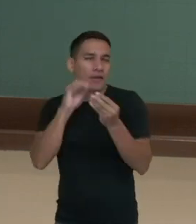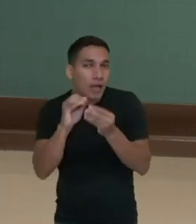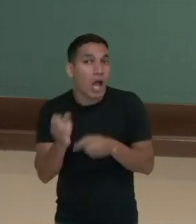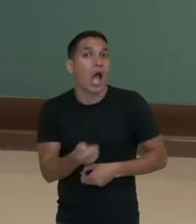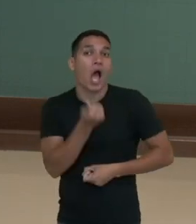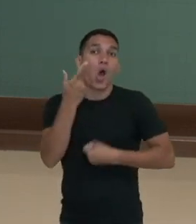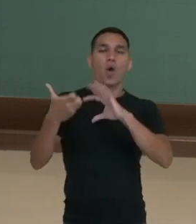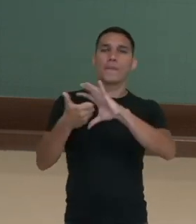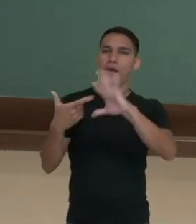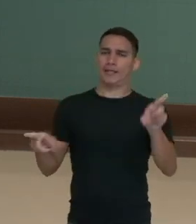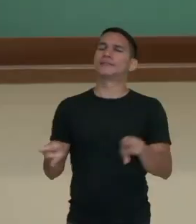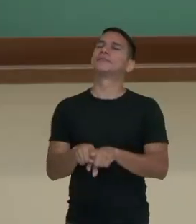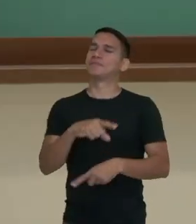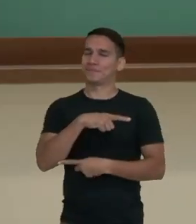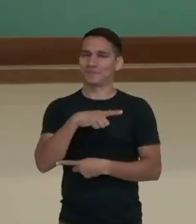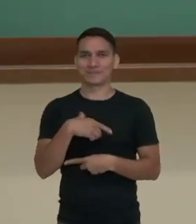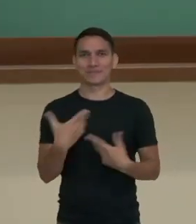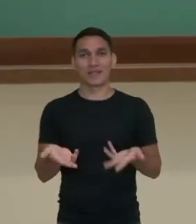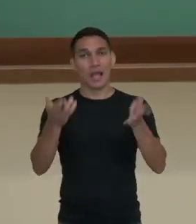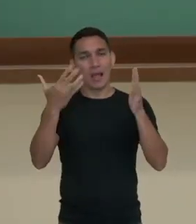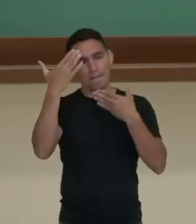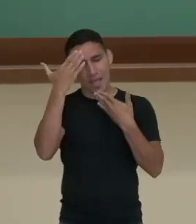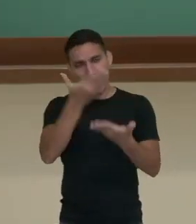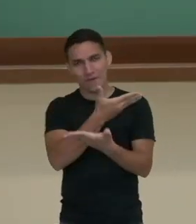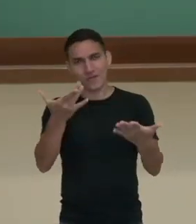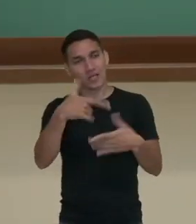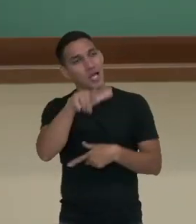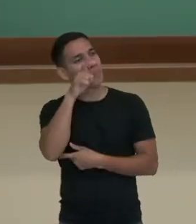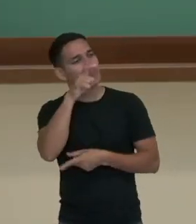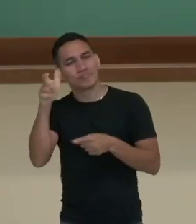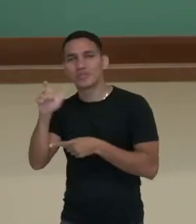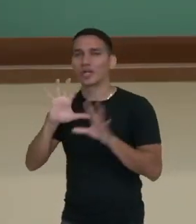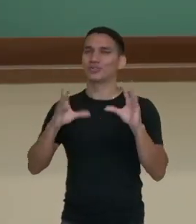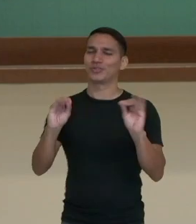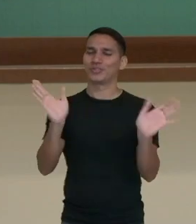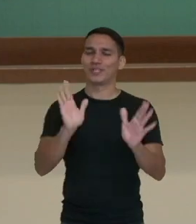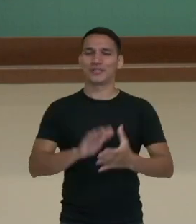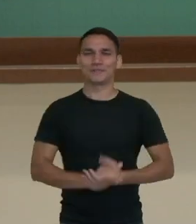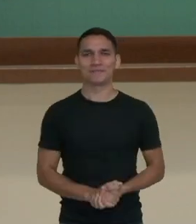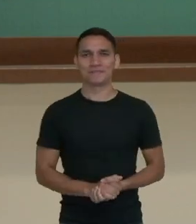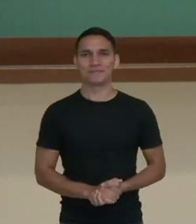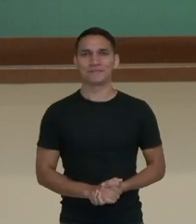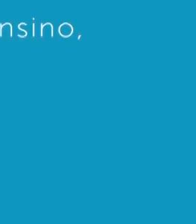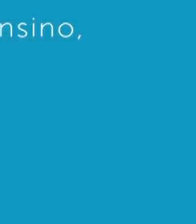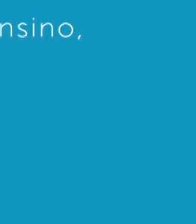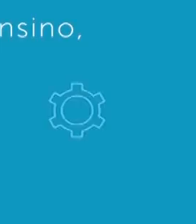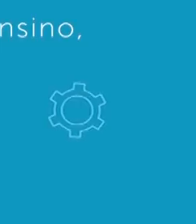suas características. Agradeço a você que nos acompanhou, até a próxima.